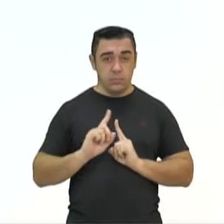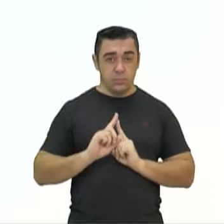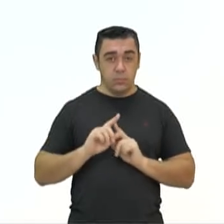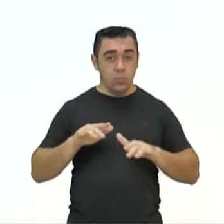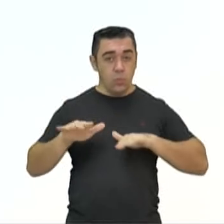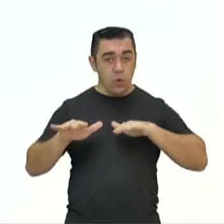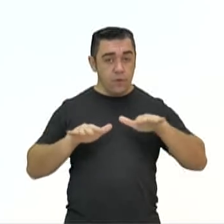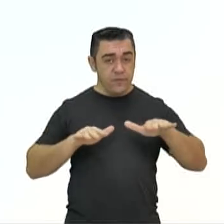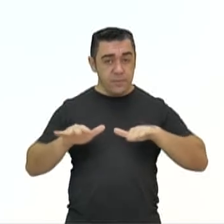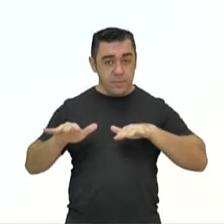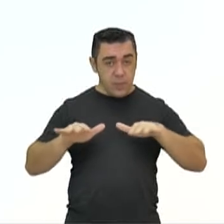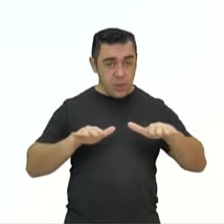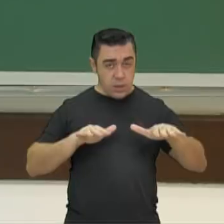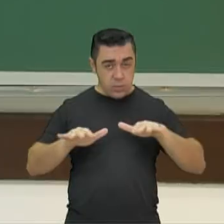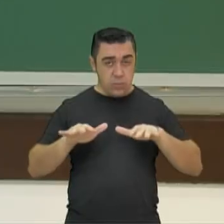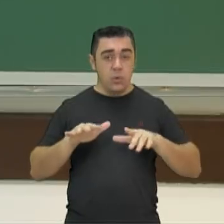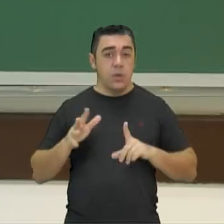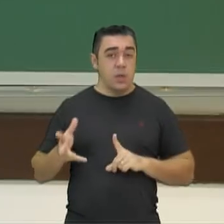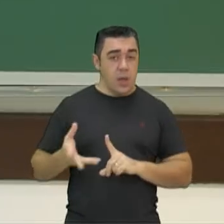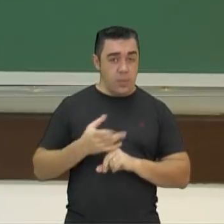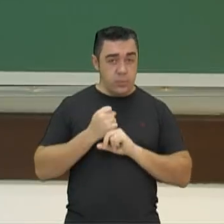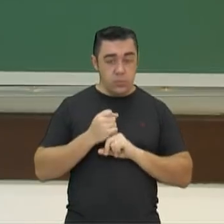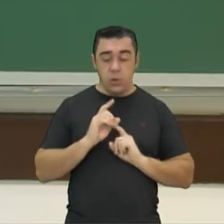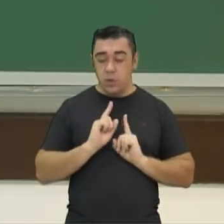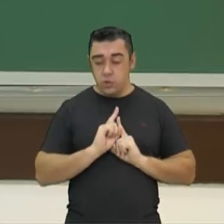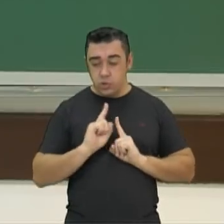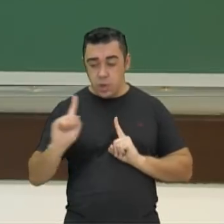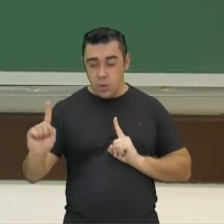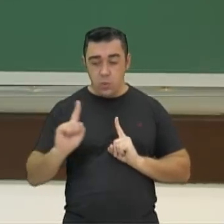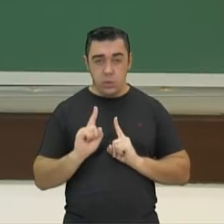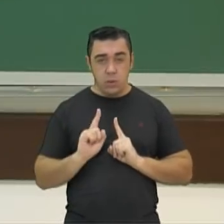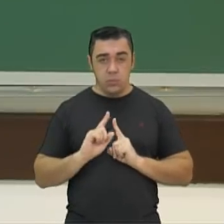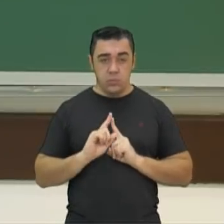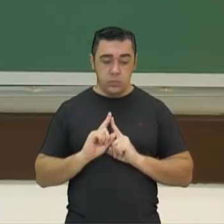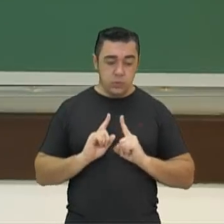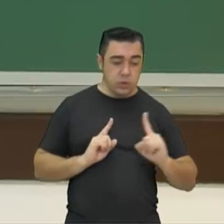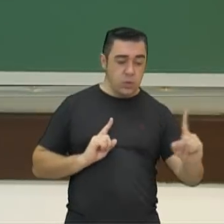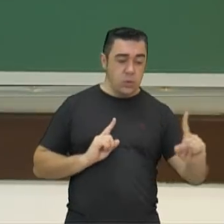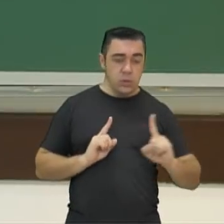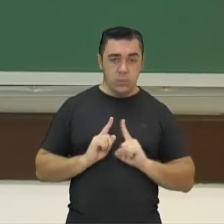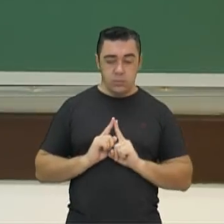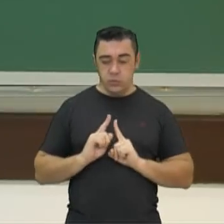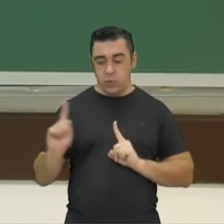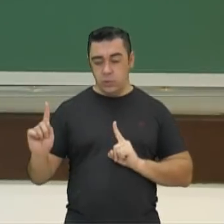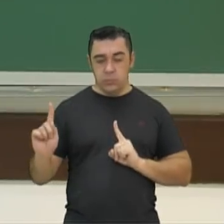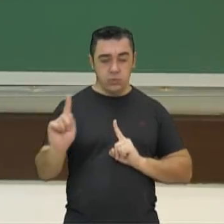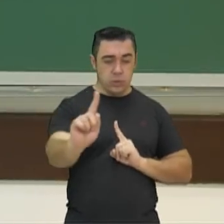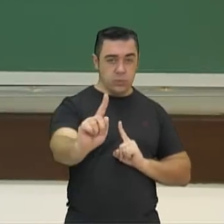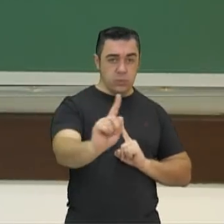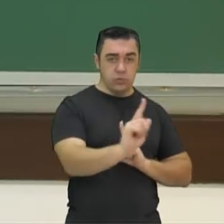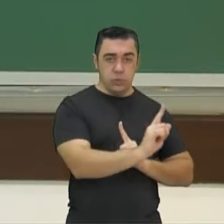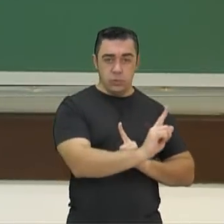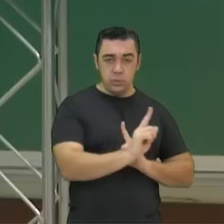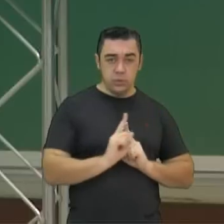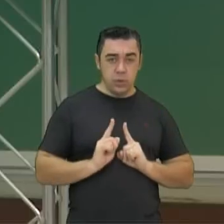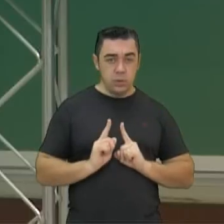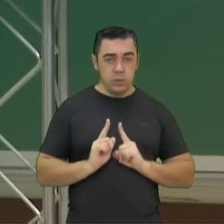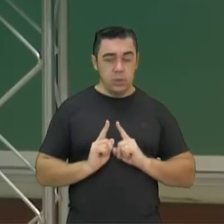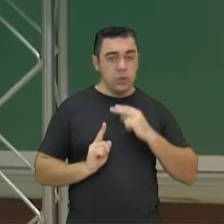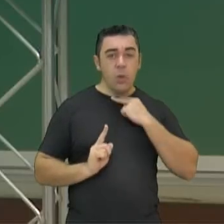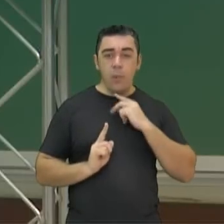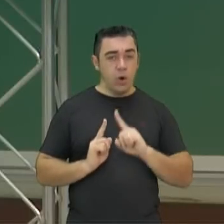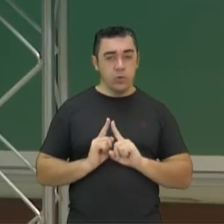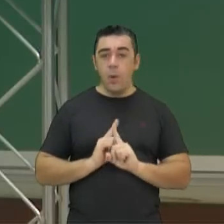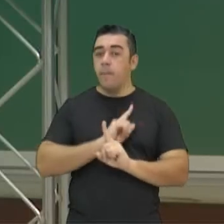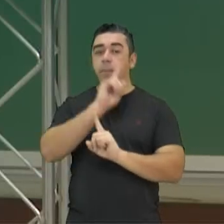Então, é só na diagonal dele, ele não pode também pular para frente e e correr na diagonal para matar um adversário. Não pode, né?